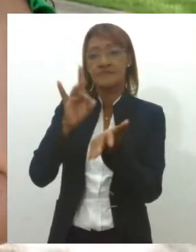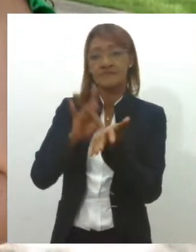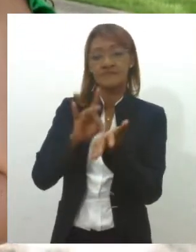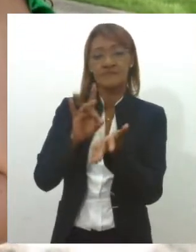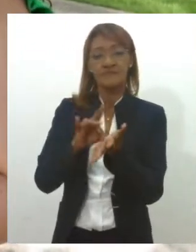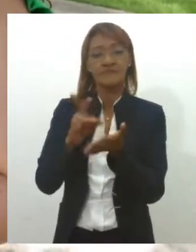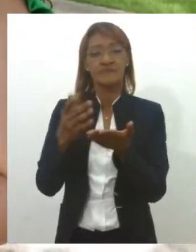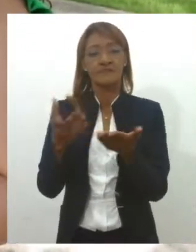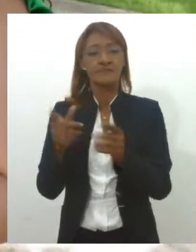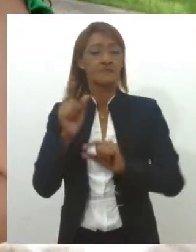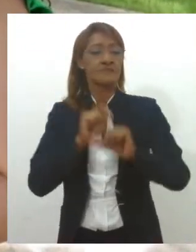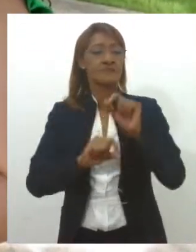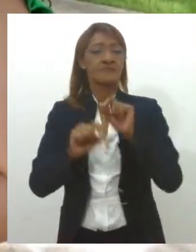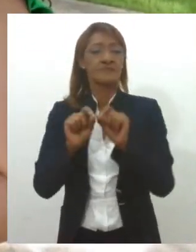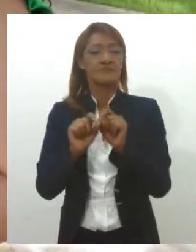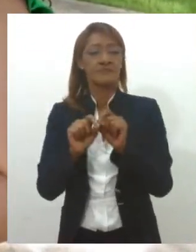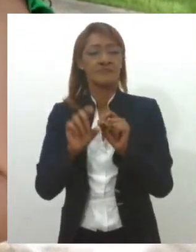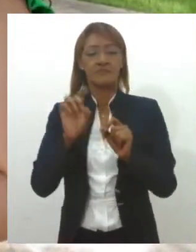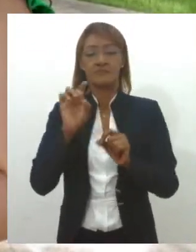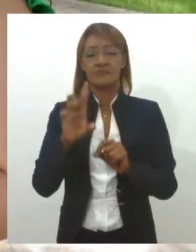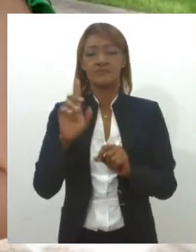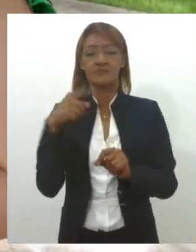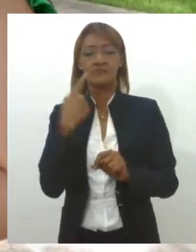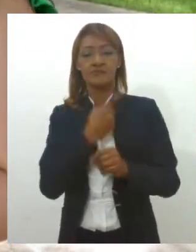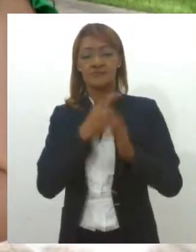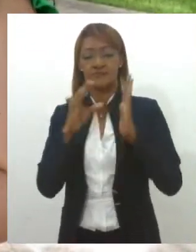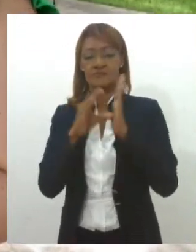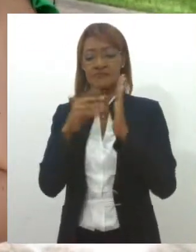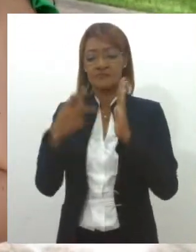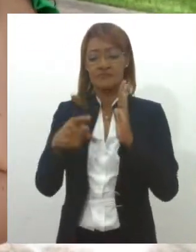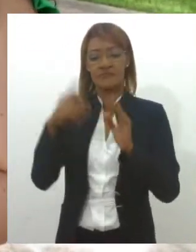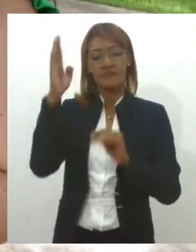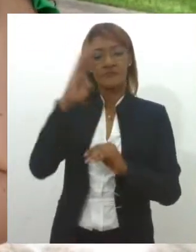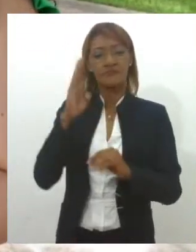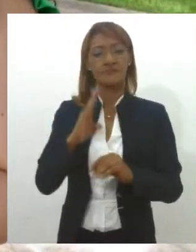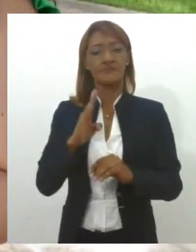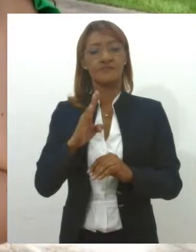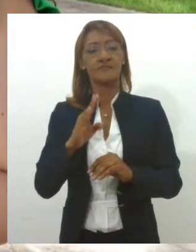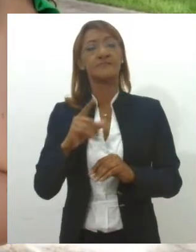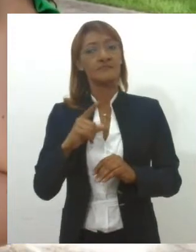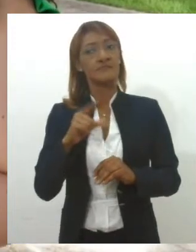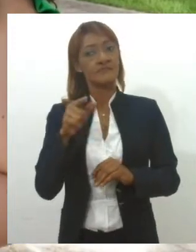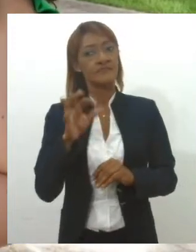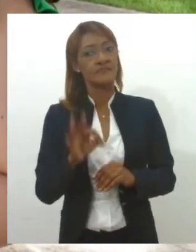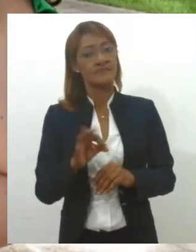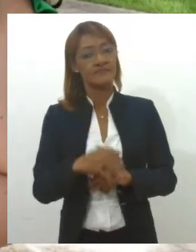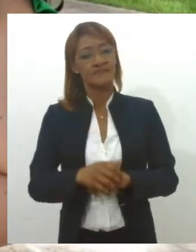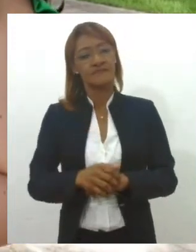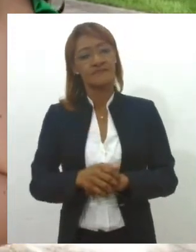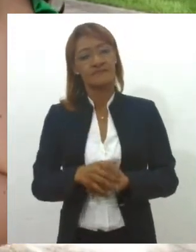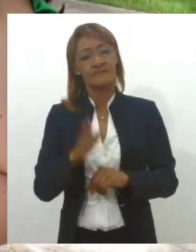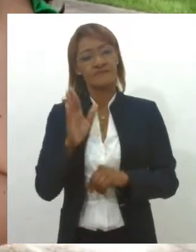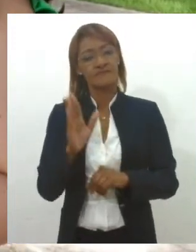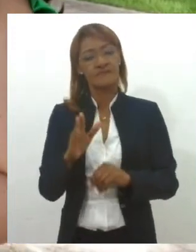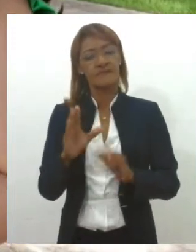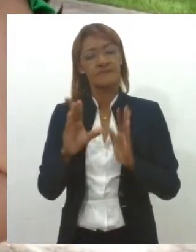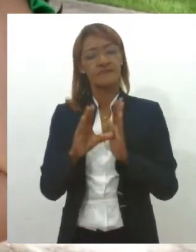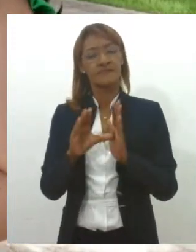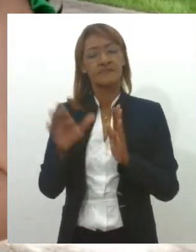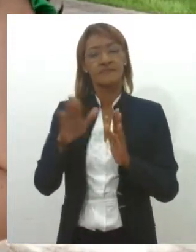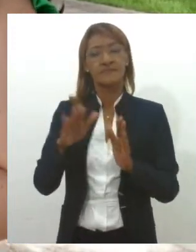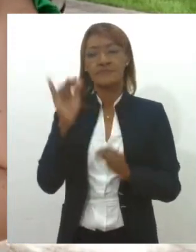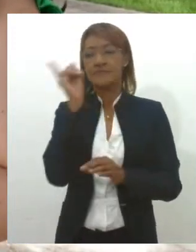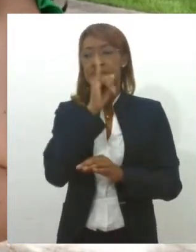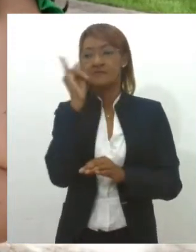apostolado que somente a nossa comunidade aqui no Brasil difundiu certo é sem demérito as nossas comunidades na